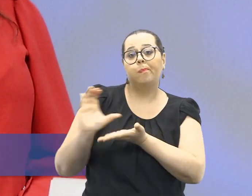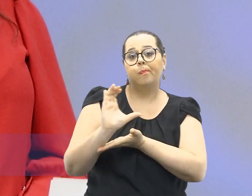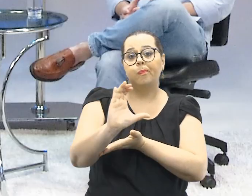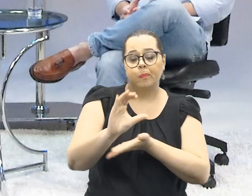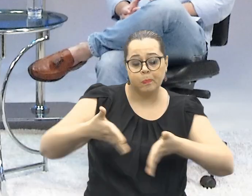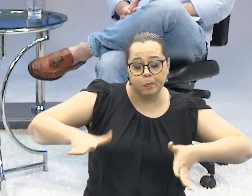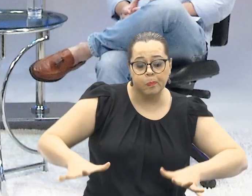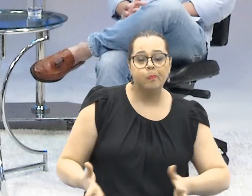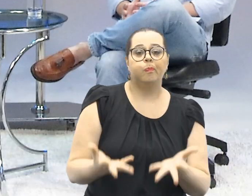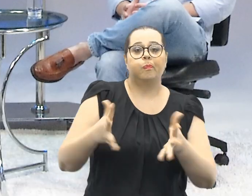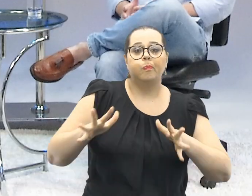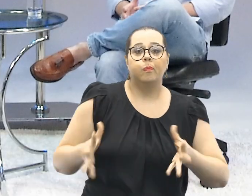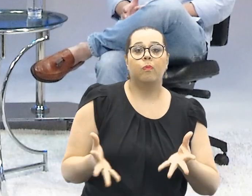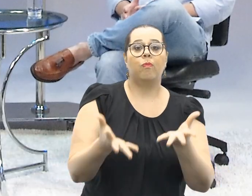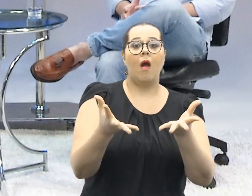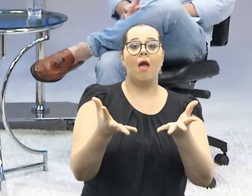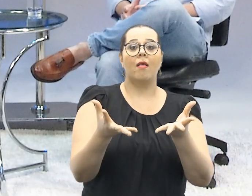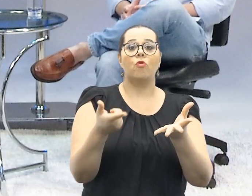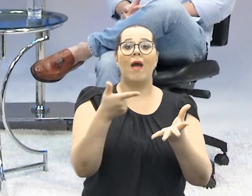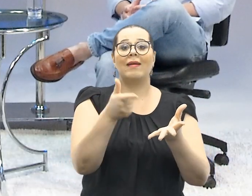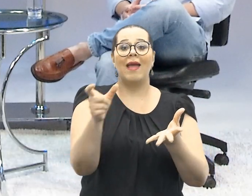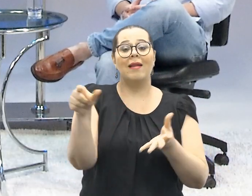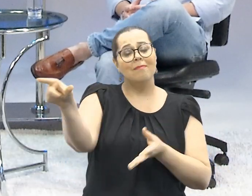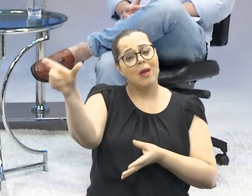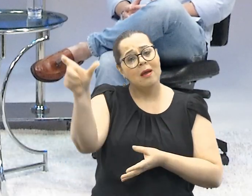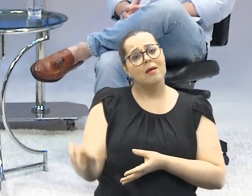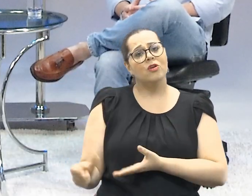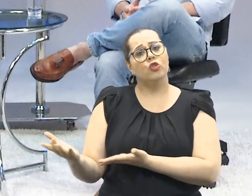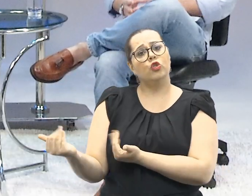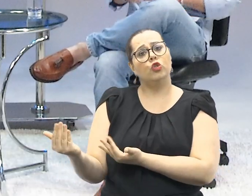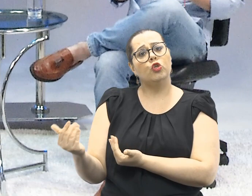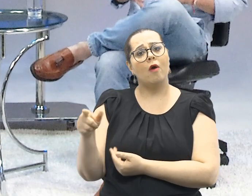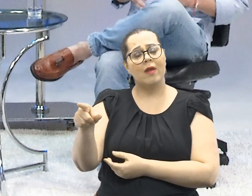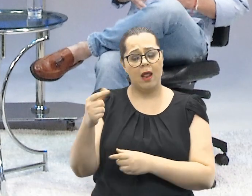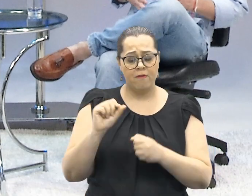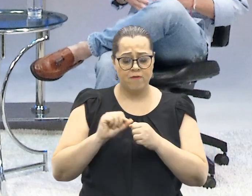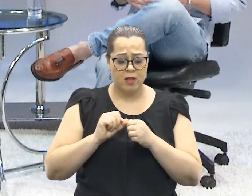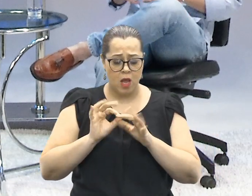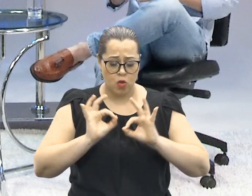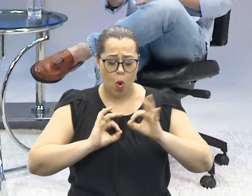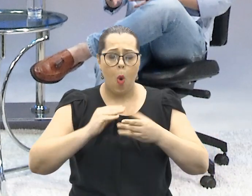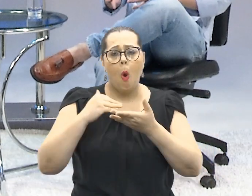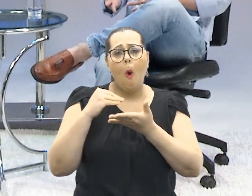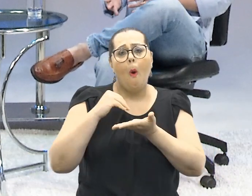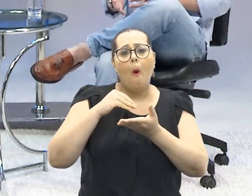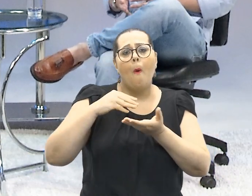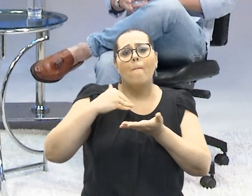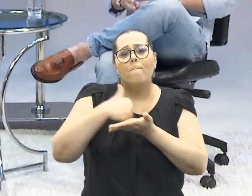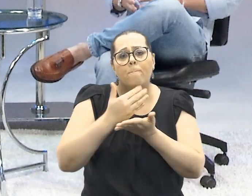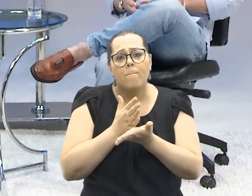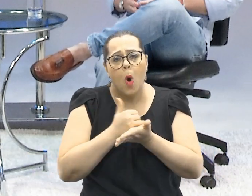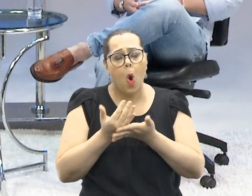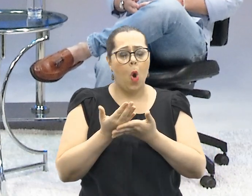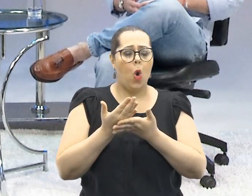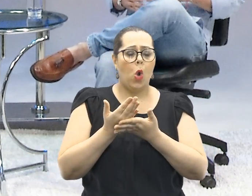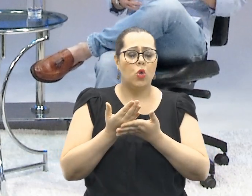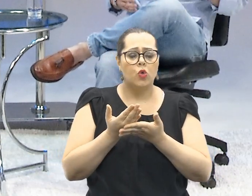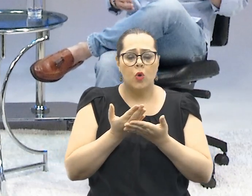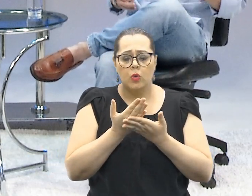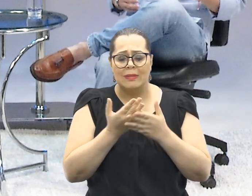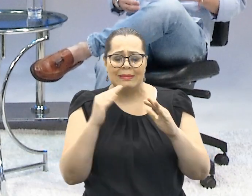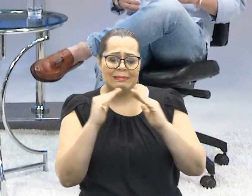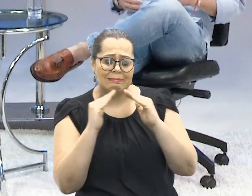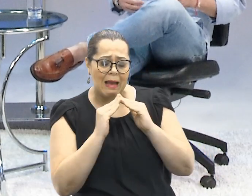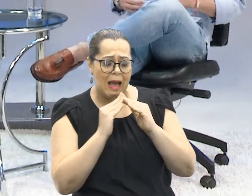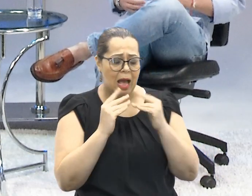jovem empreendedor é pegar aquele jovem, aquele que está fazendo cupcake em casa para vender no pão de ônibus, aquele que teve uma ideia